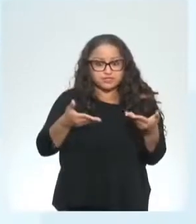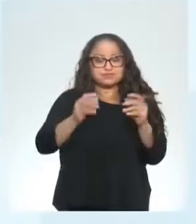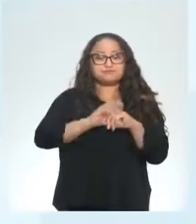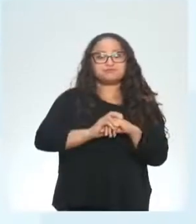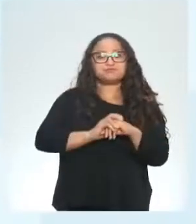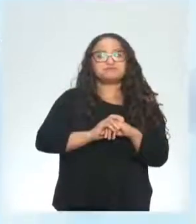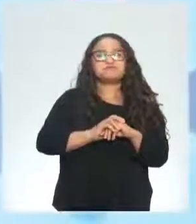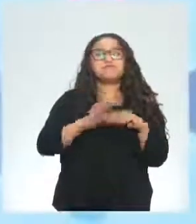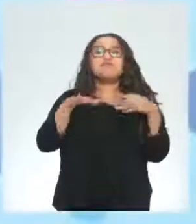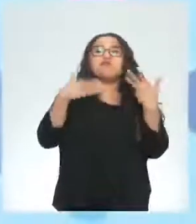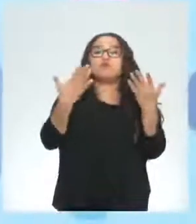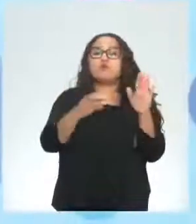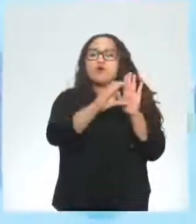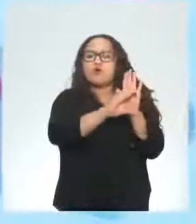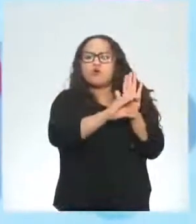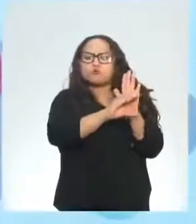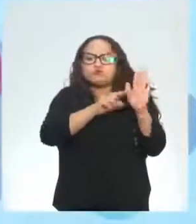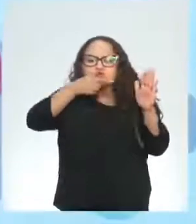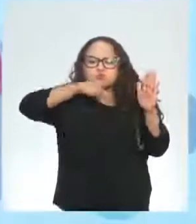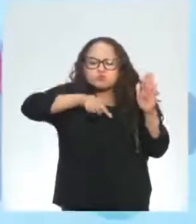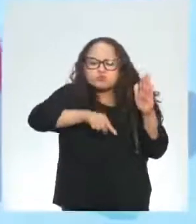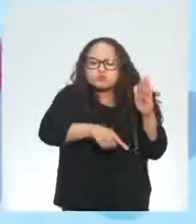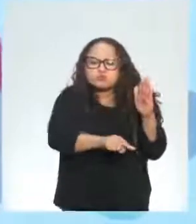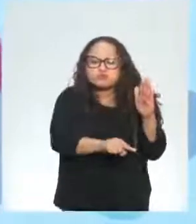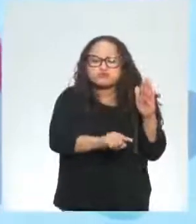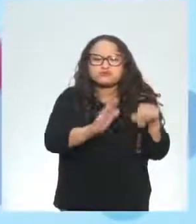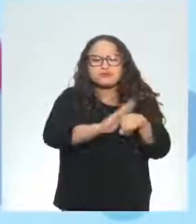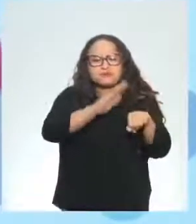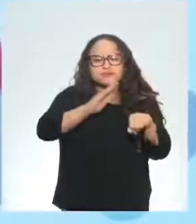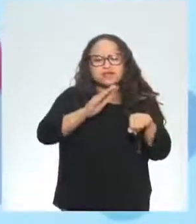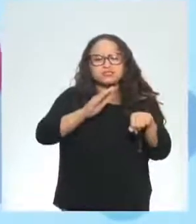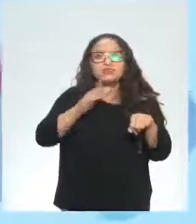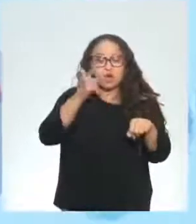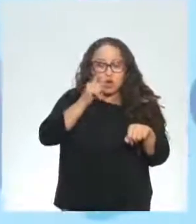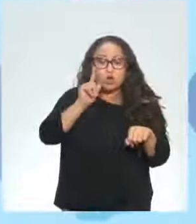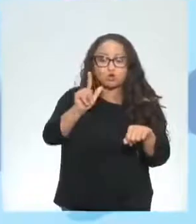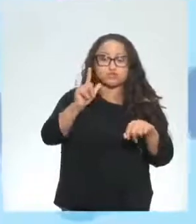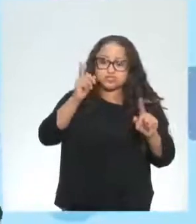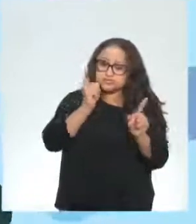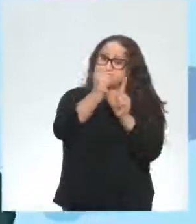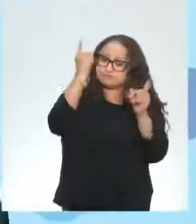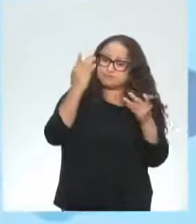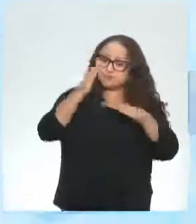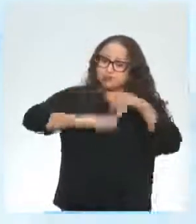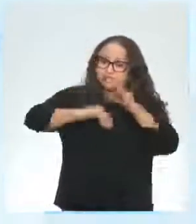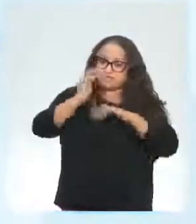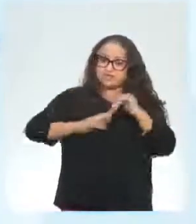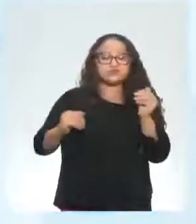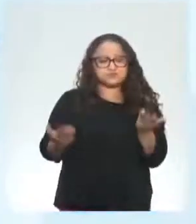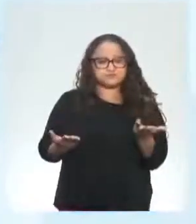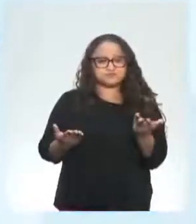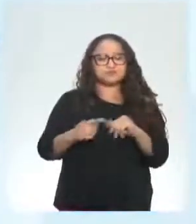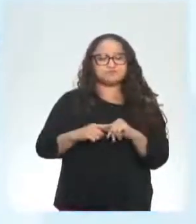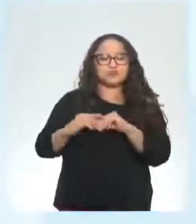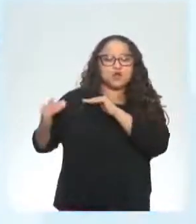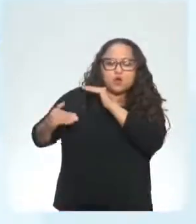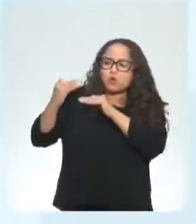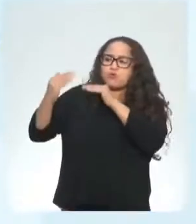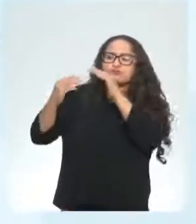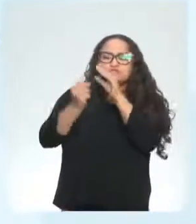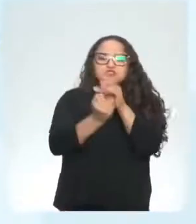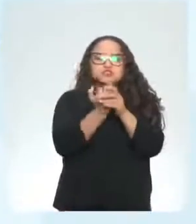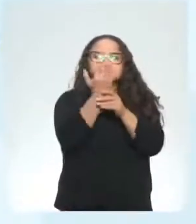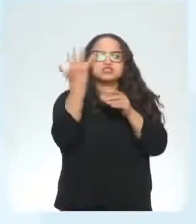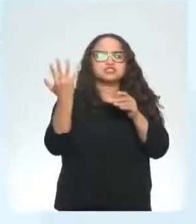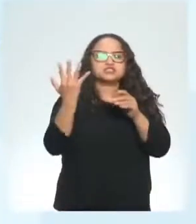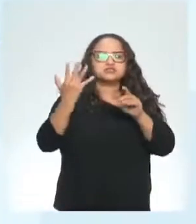quais são aqueles conteúdos que a gente aprofunda um pouquinho mais para atingir essa habilidade? Vamos a eles? Olha só. Processos de criação em artes